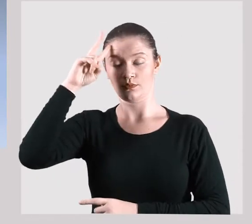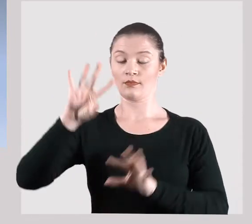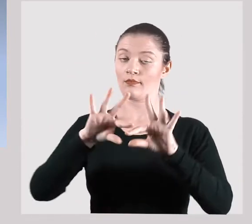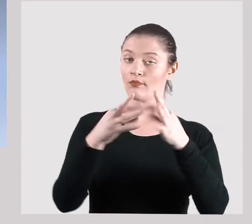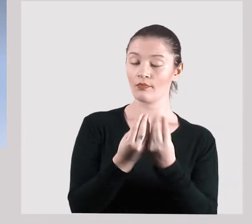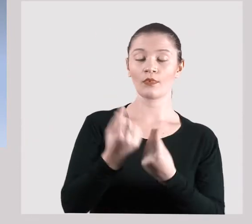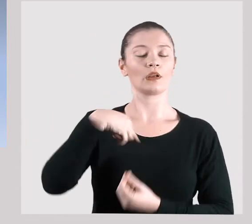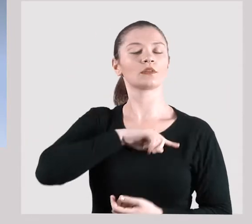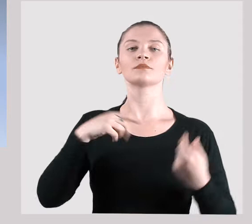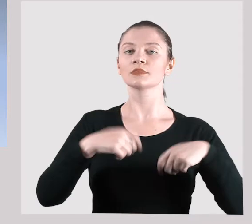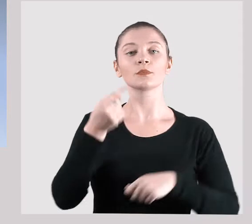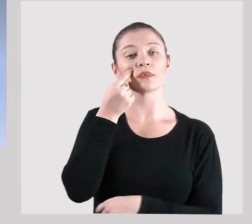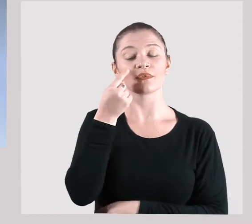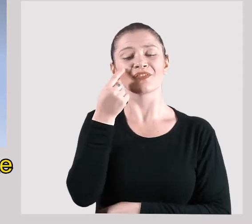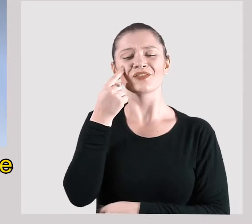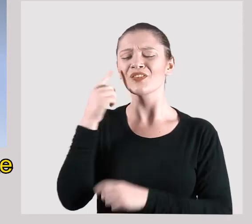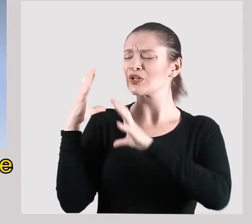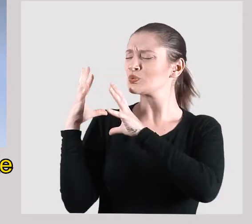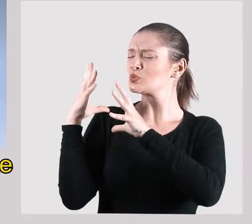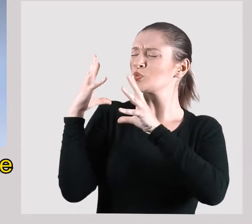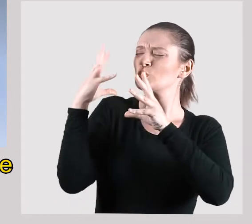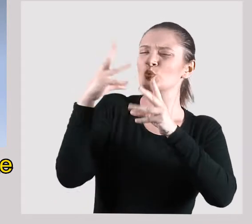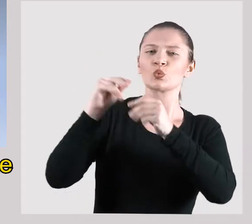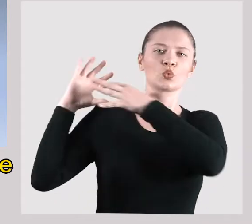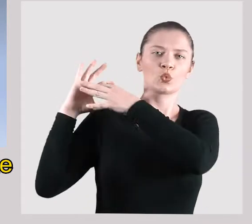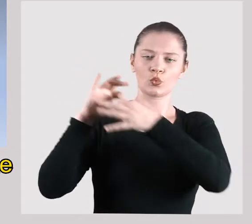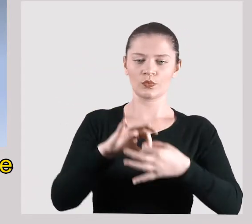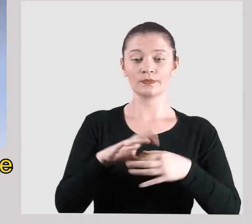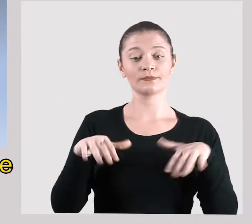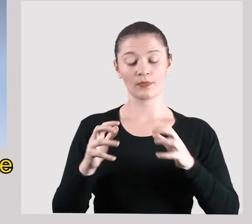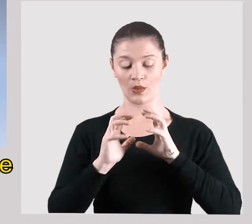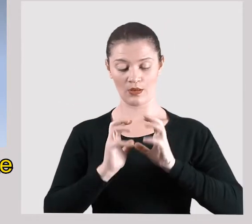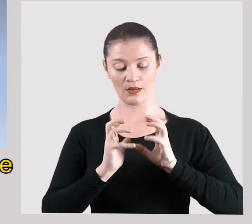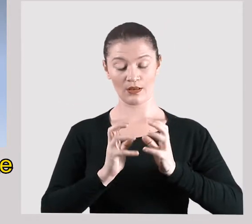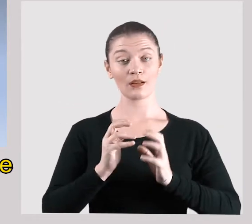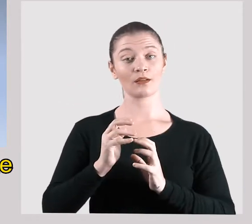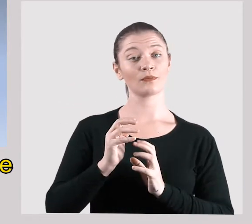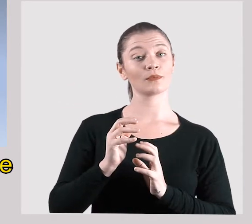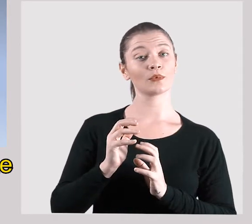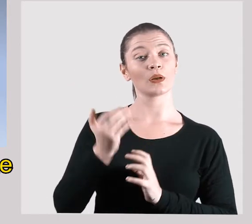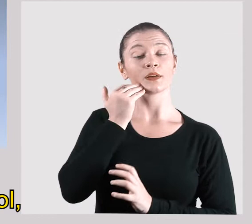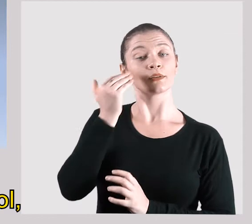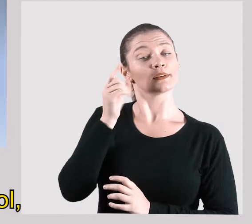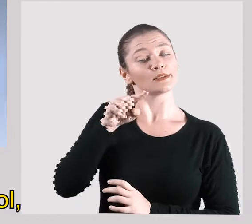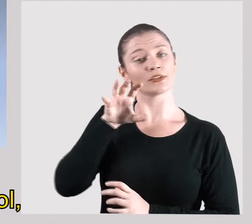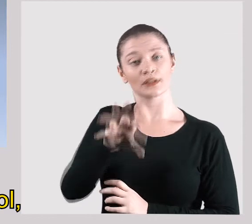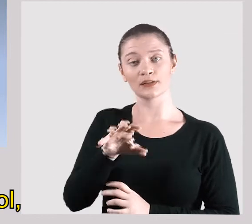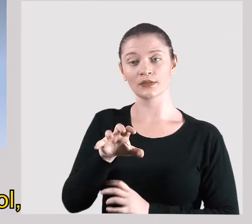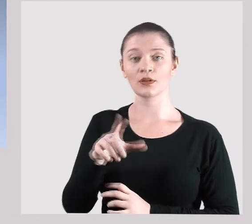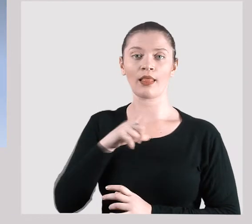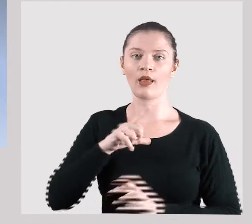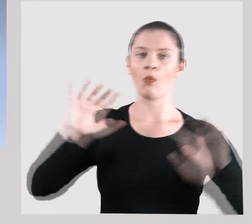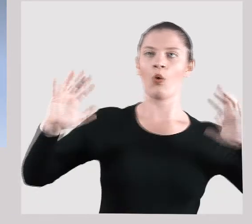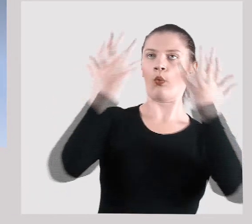todo esse contexto no jovem. Então, o cérebro do adolescente é isso, né? É uma tempestade, hora está chovendo, hora